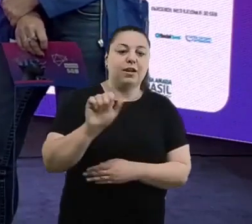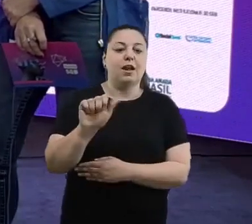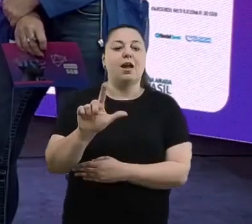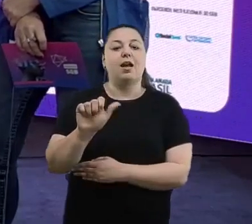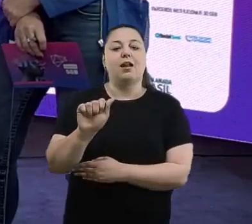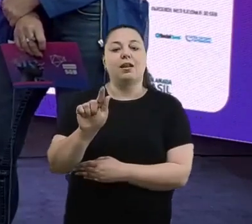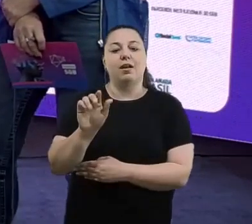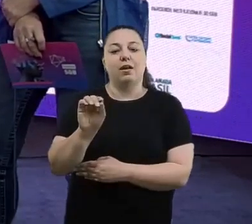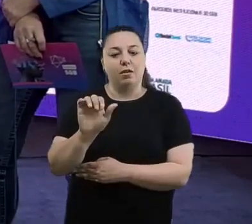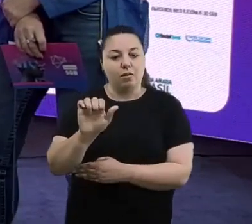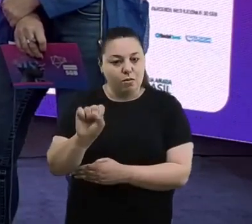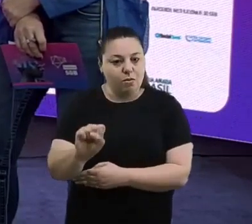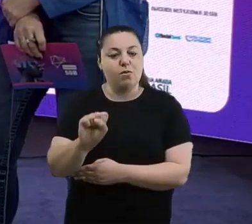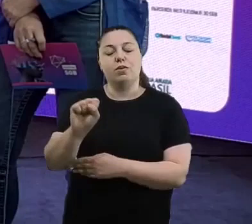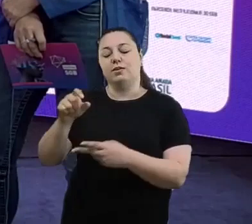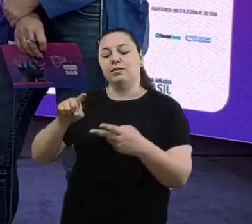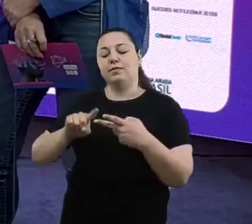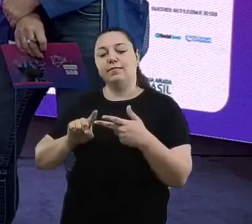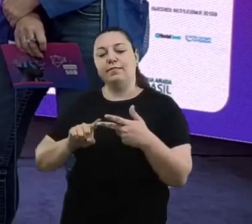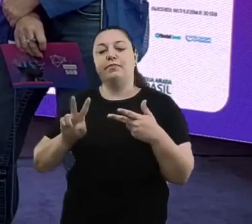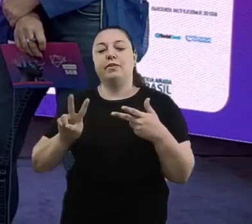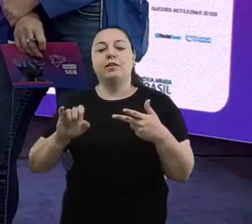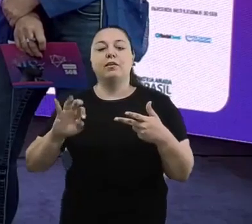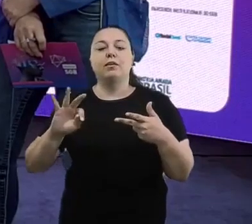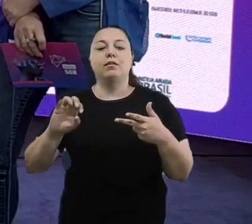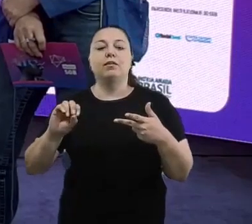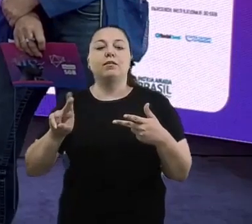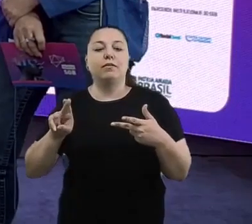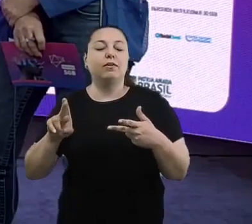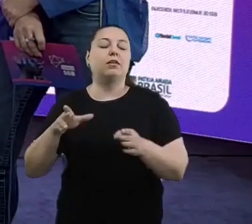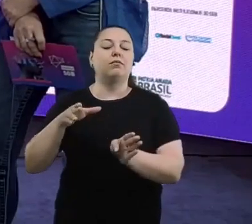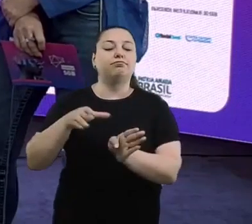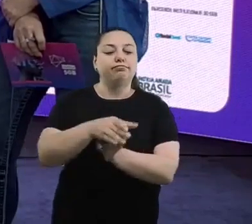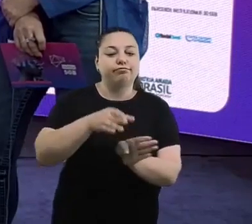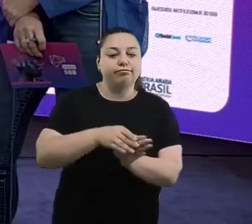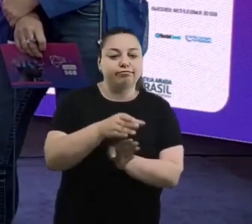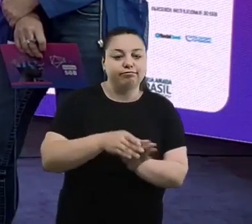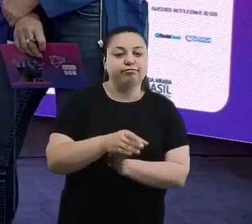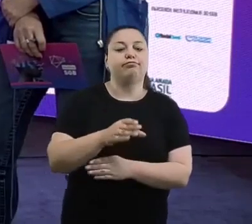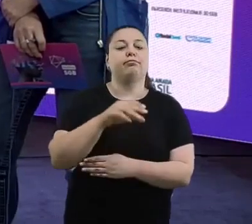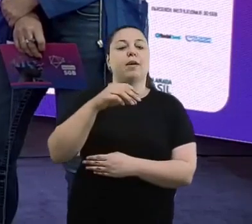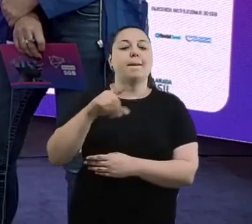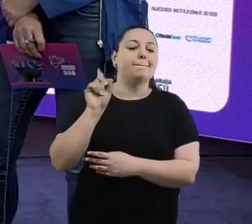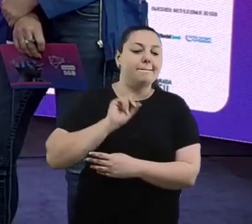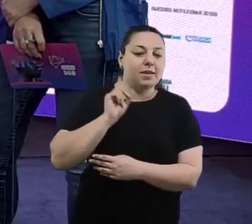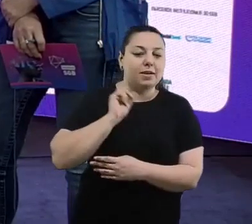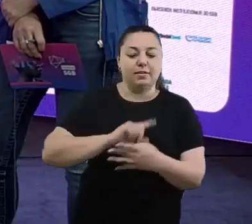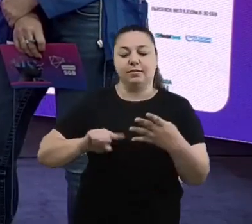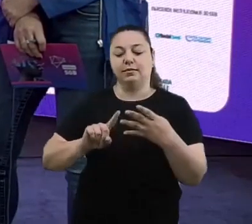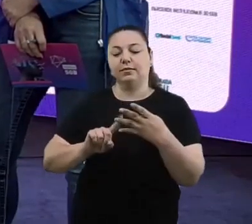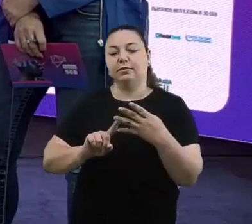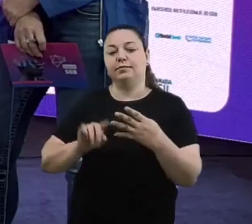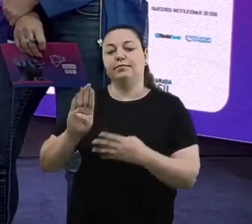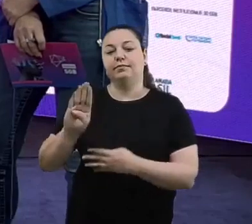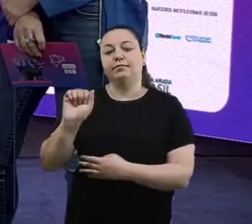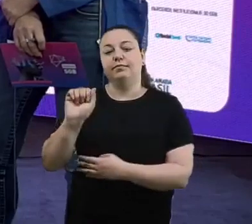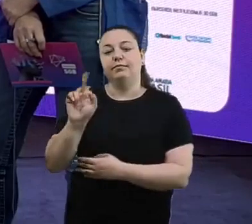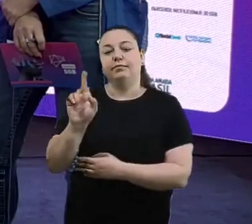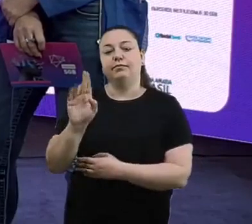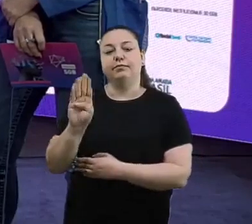de Pernambuco, a Dinara Fernandes, que mentorou a CEAPA de Minas, e a Bárbara Fernandes, que mentorou